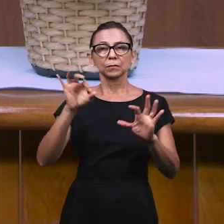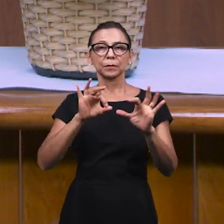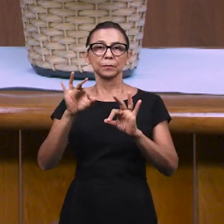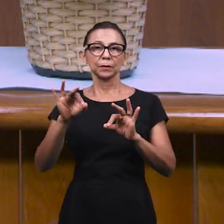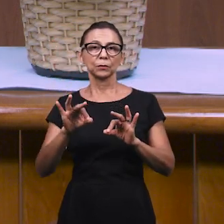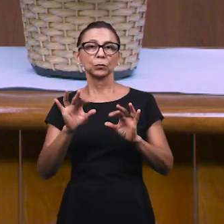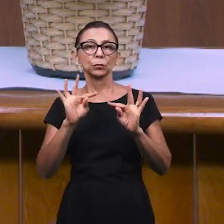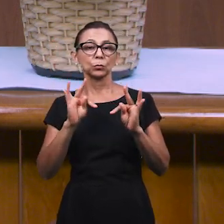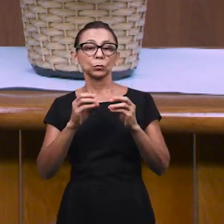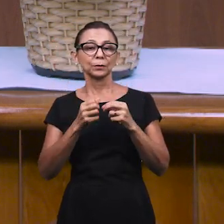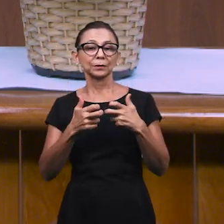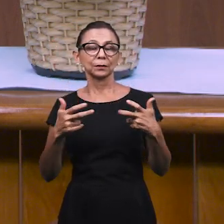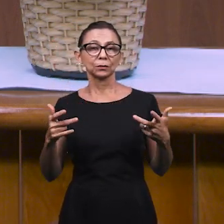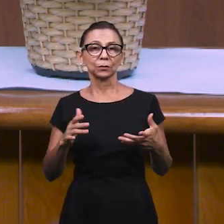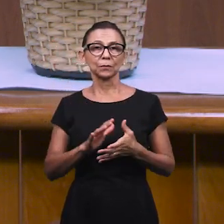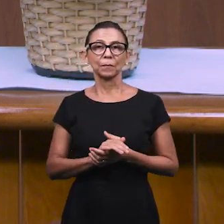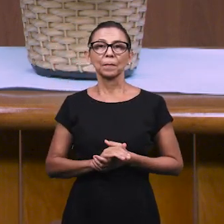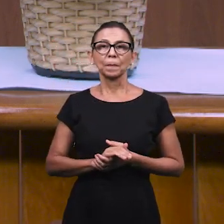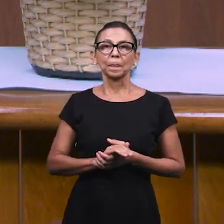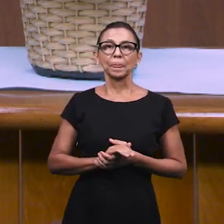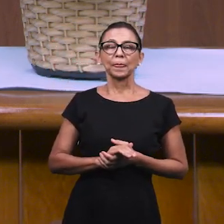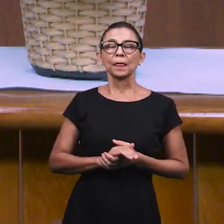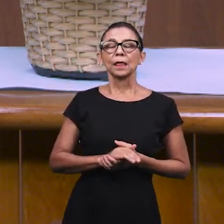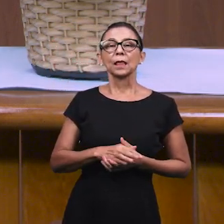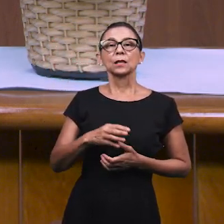a ação do Pai. Quando Deus